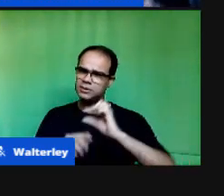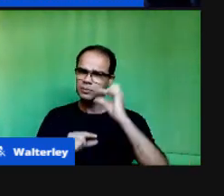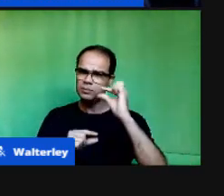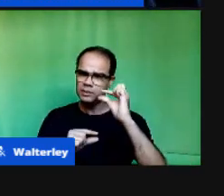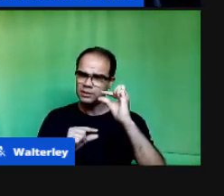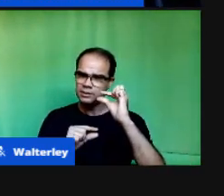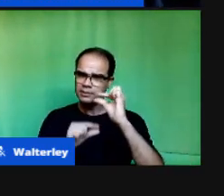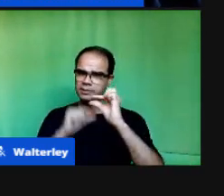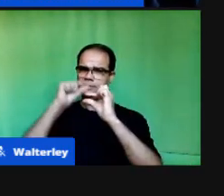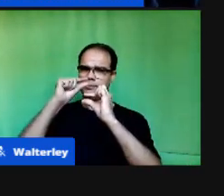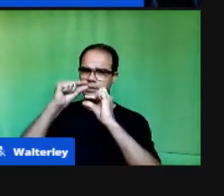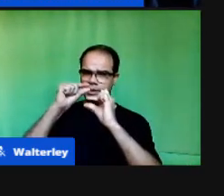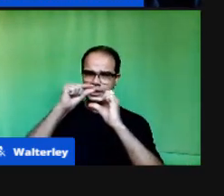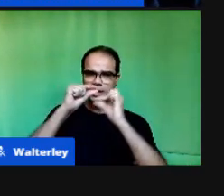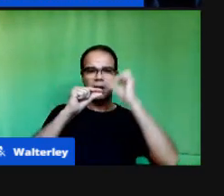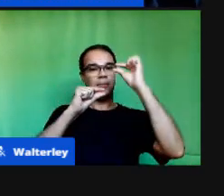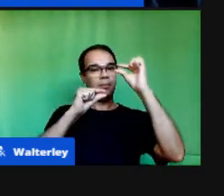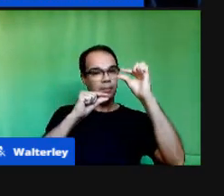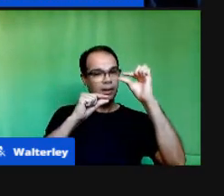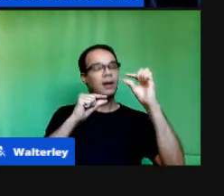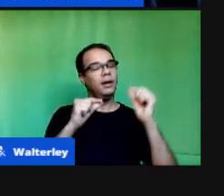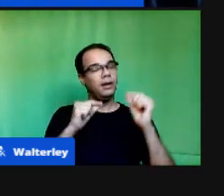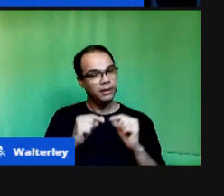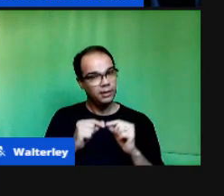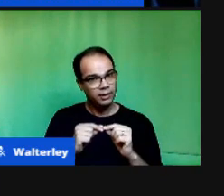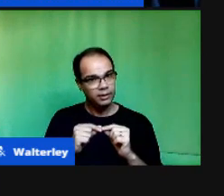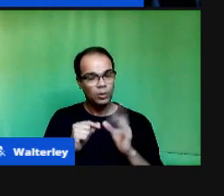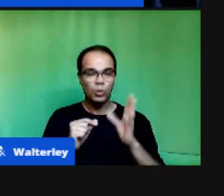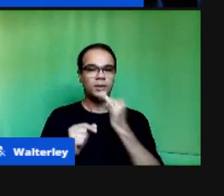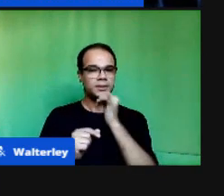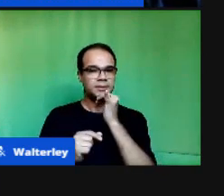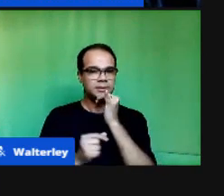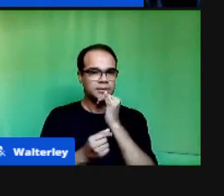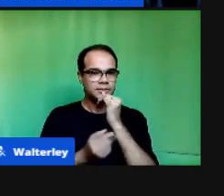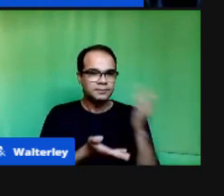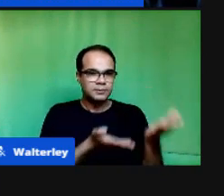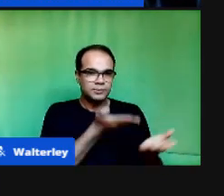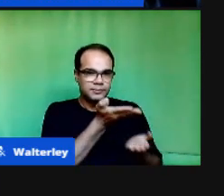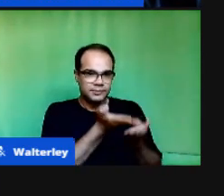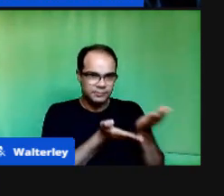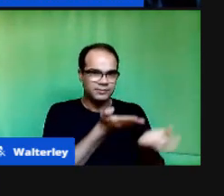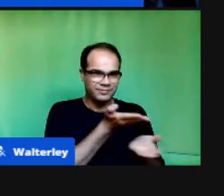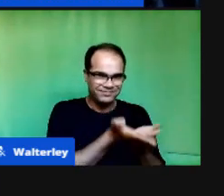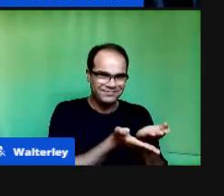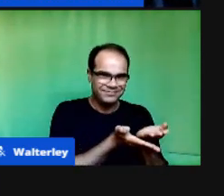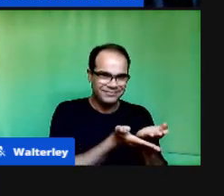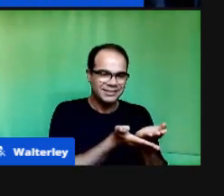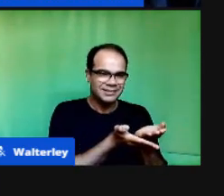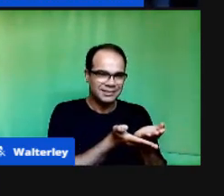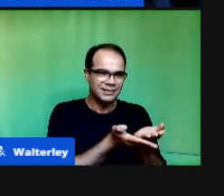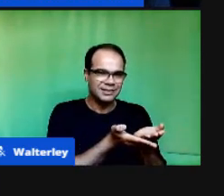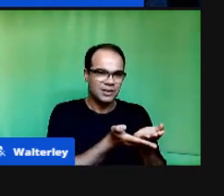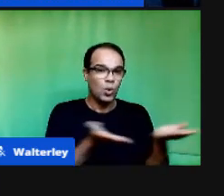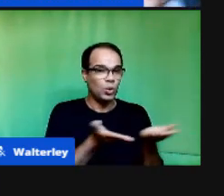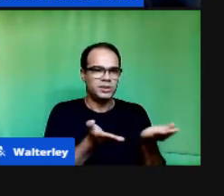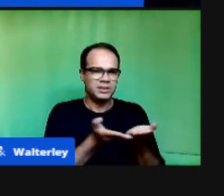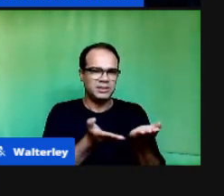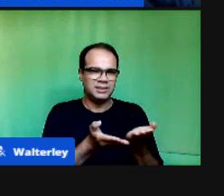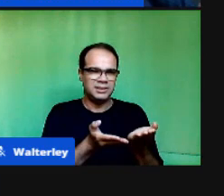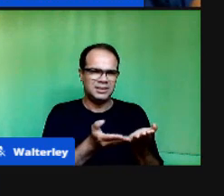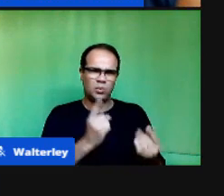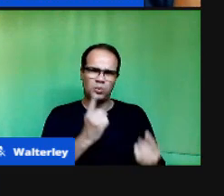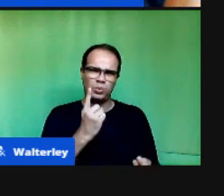Consigo melhorar o meu relacionamento com as pessoas? Consigo ter um melhor equilíbrio emocional? Cara, minha saúde e disposição